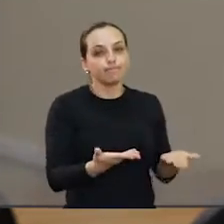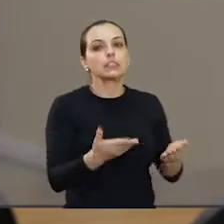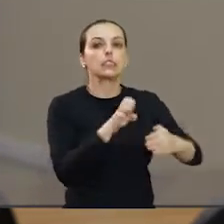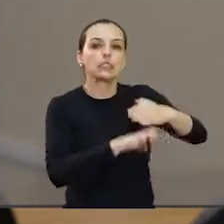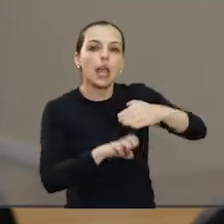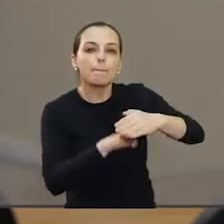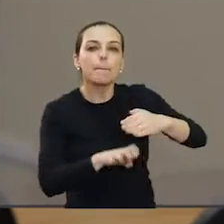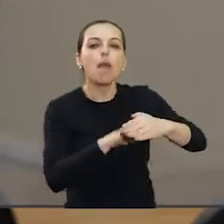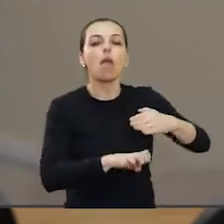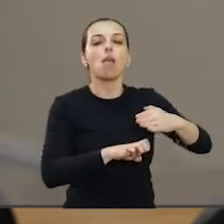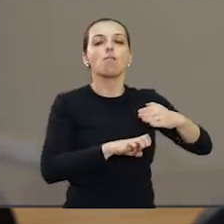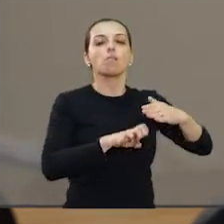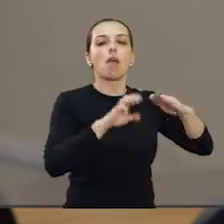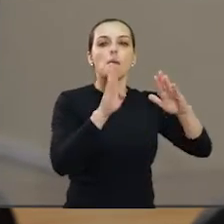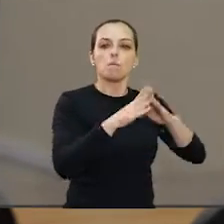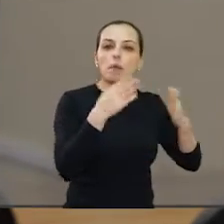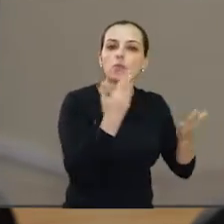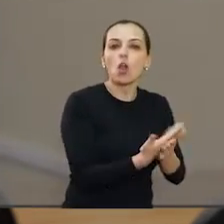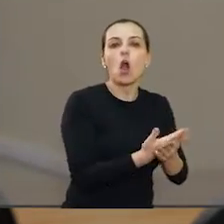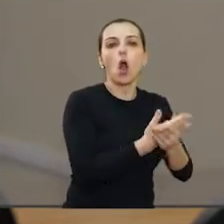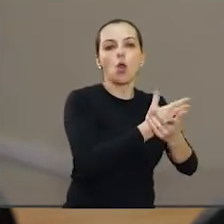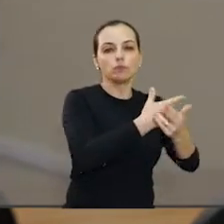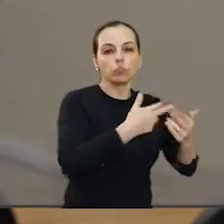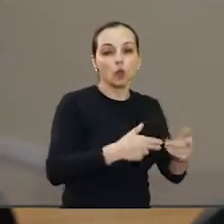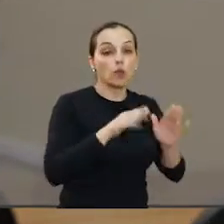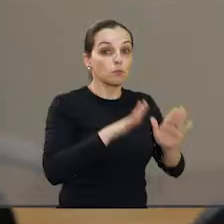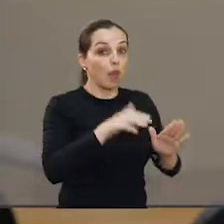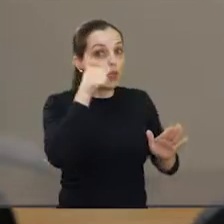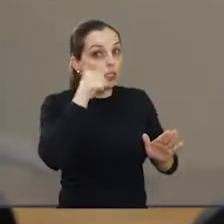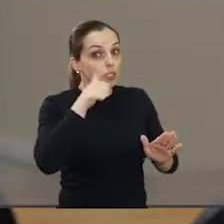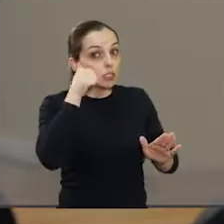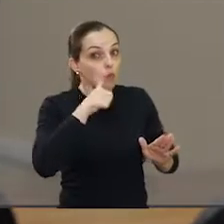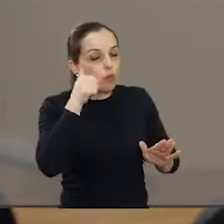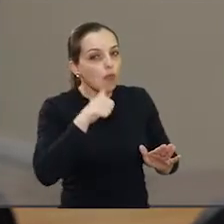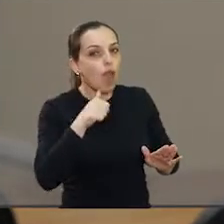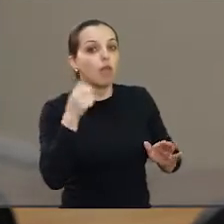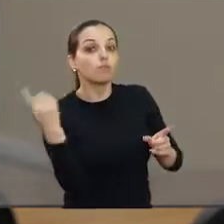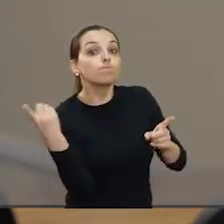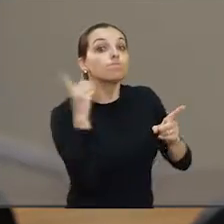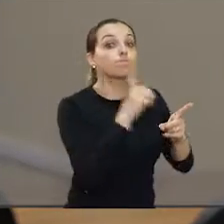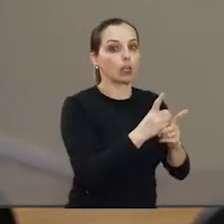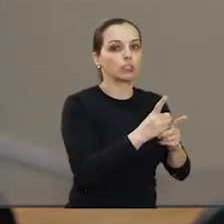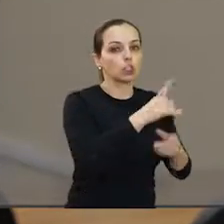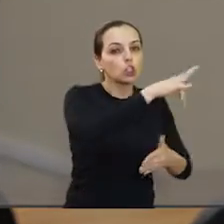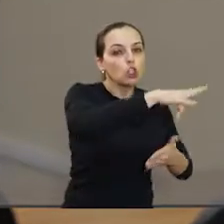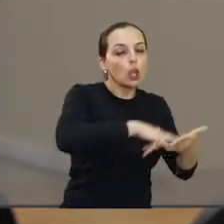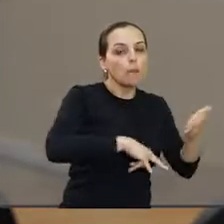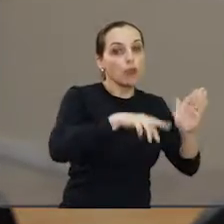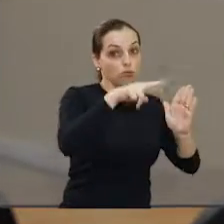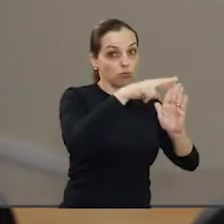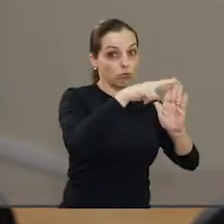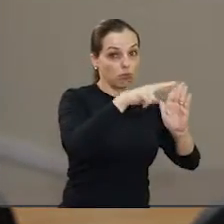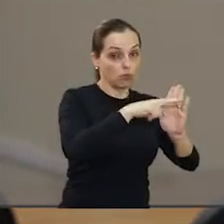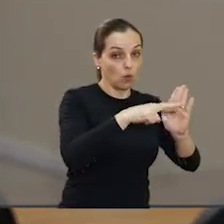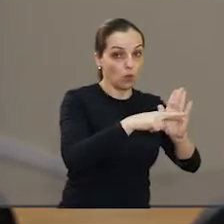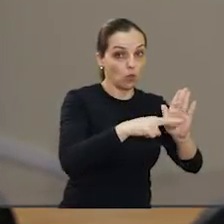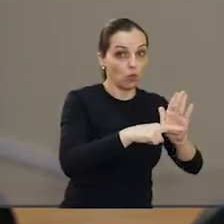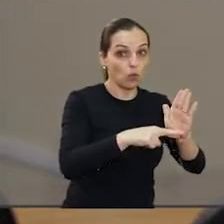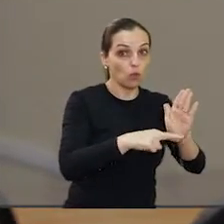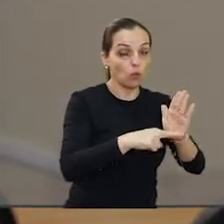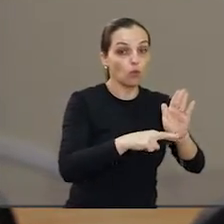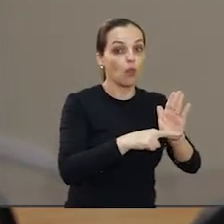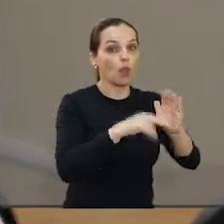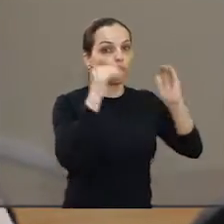ser encaminhada. Então, a porta de entrada é onde ela é detectada. Pode ser uma empresa, pode ser uma escola, pode ser um serviço de